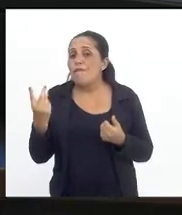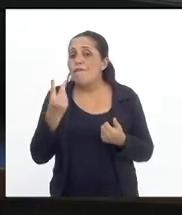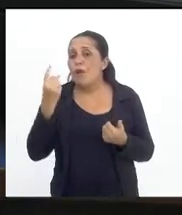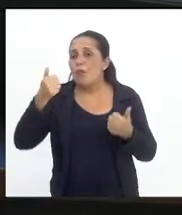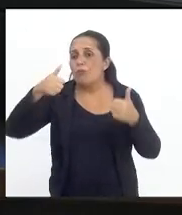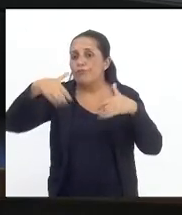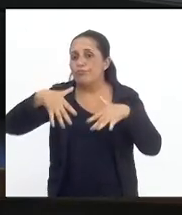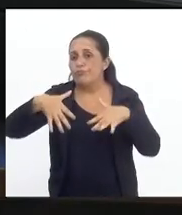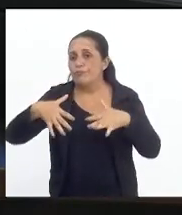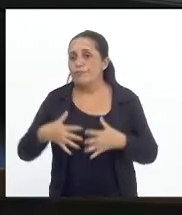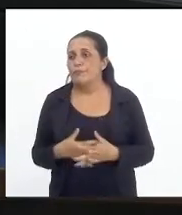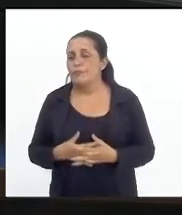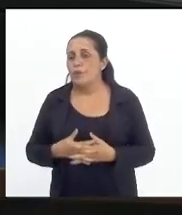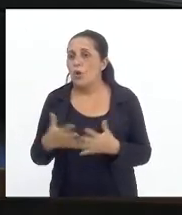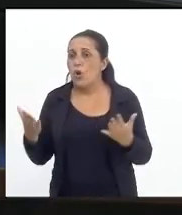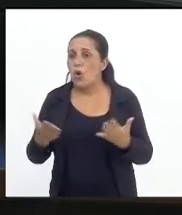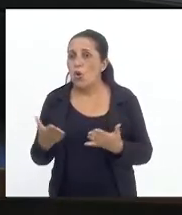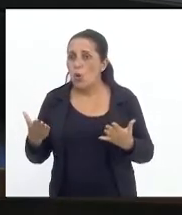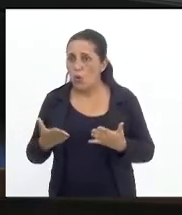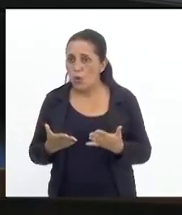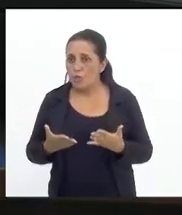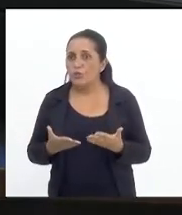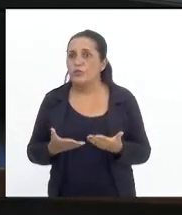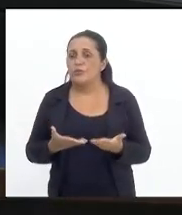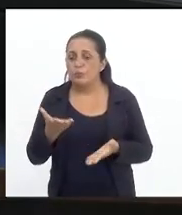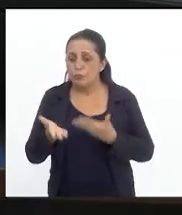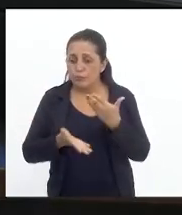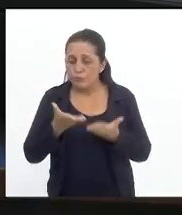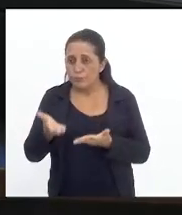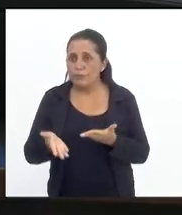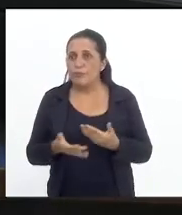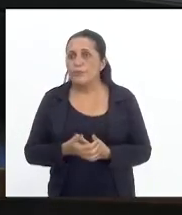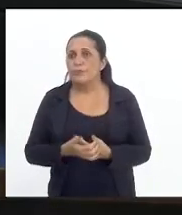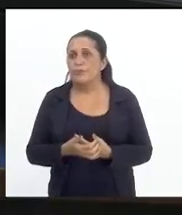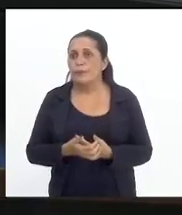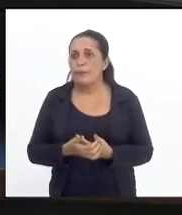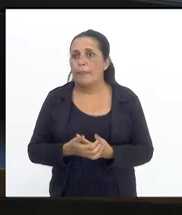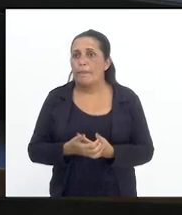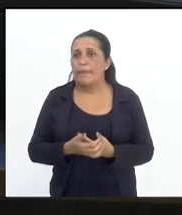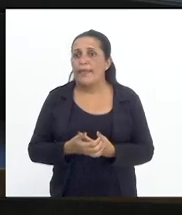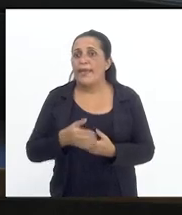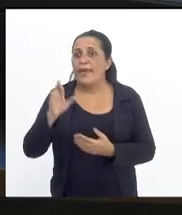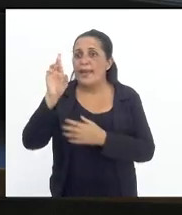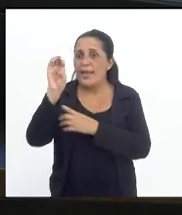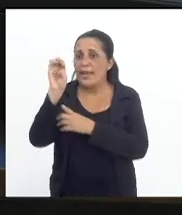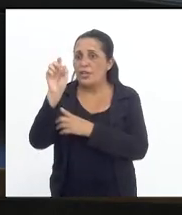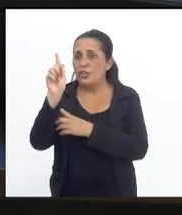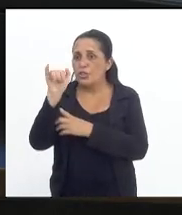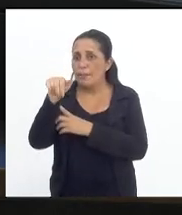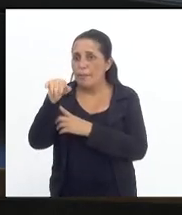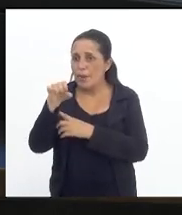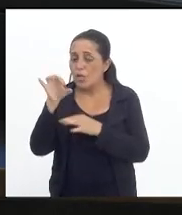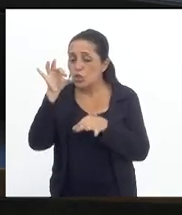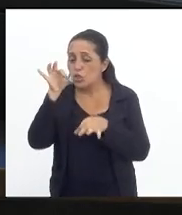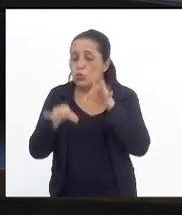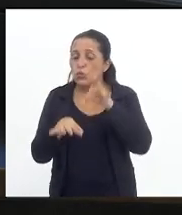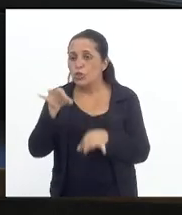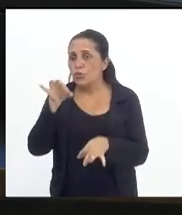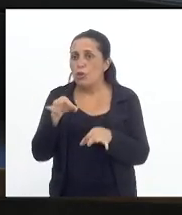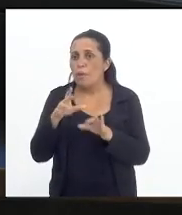tá hoje mas trataremos aqui da questão do regime jurídico mas eu vou fazer uma abordagem